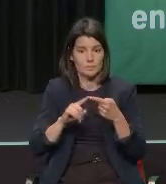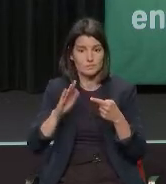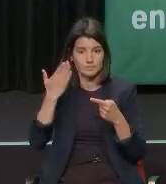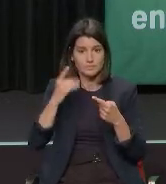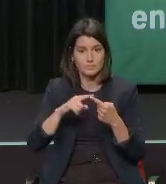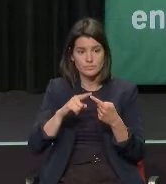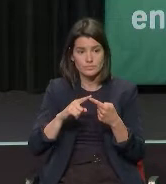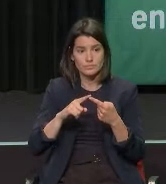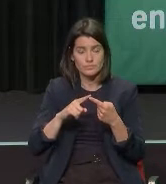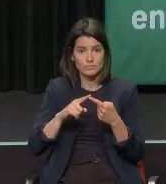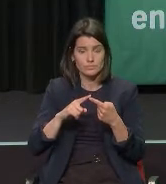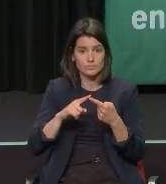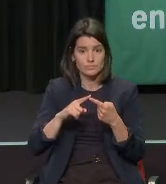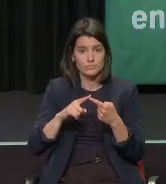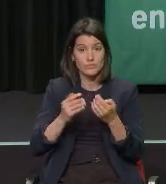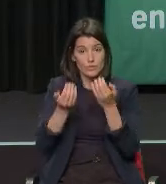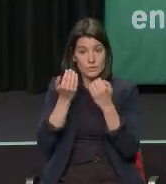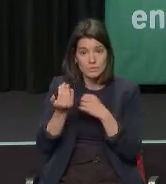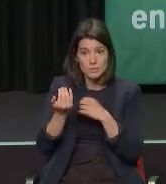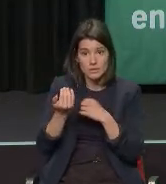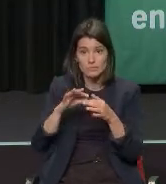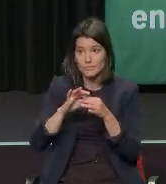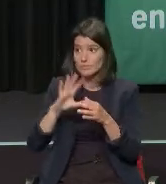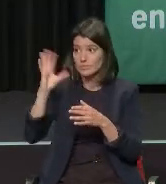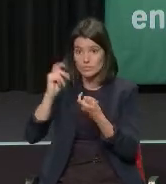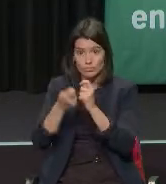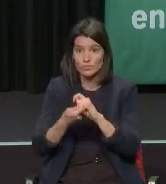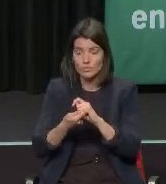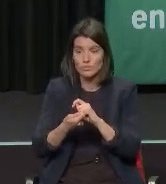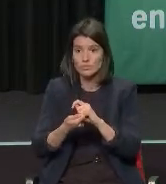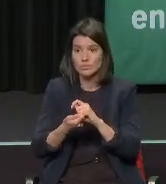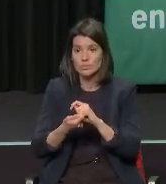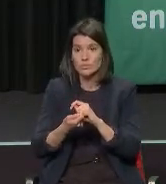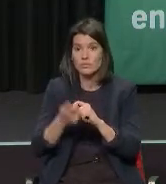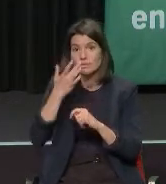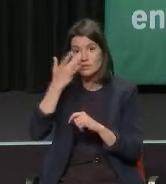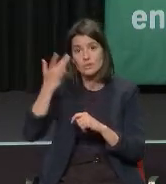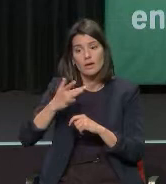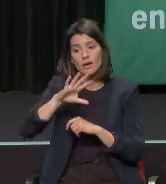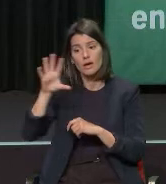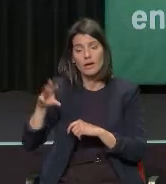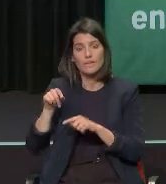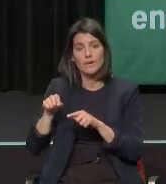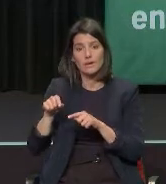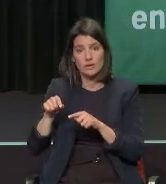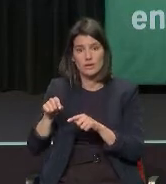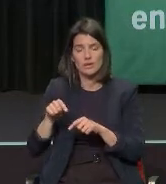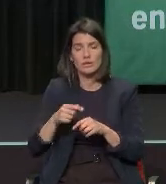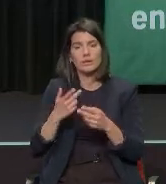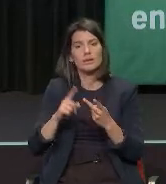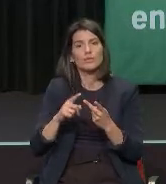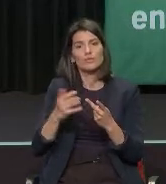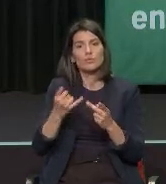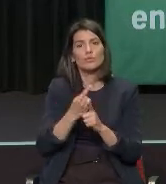lugar, existe uma falta de informação sobre mudança climática em África,